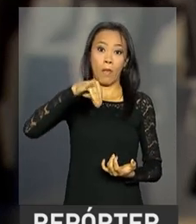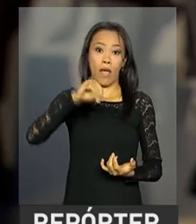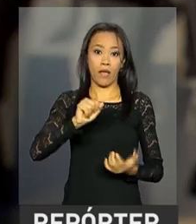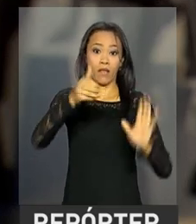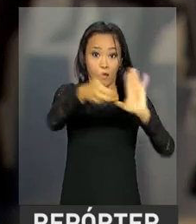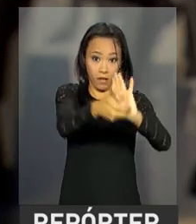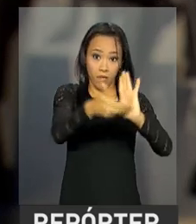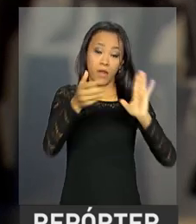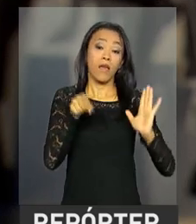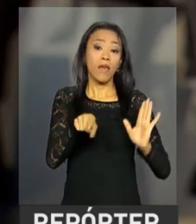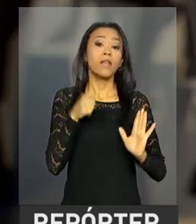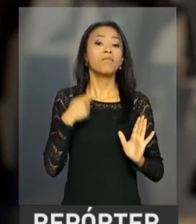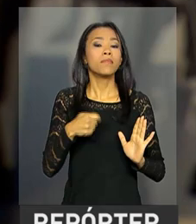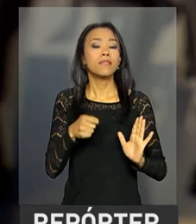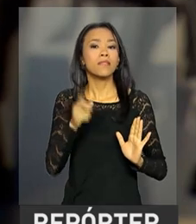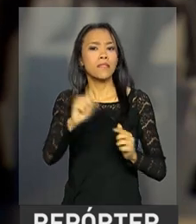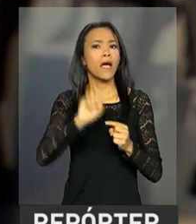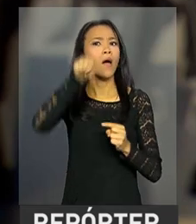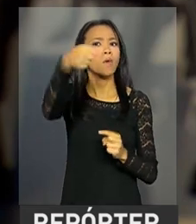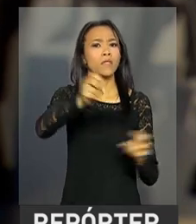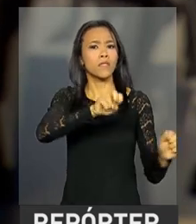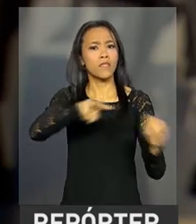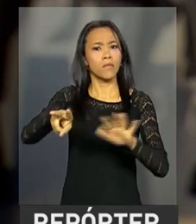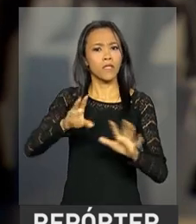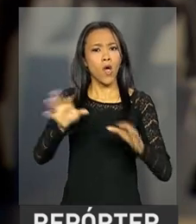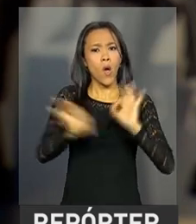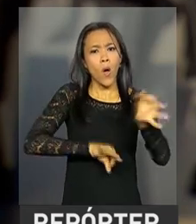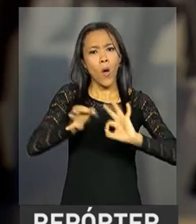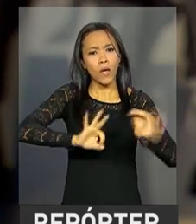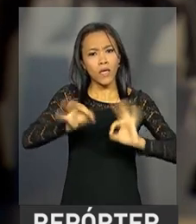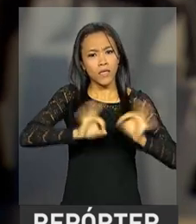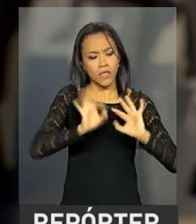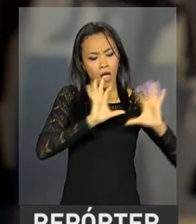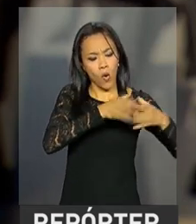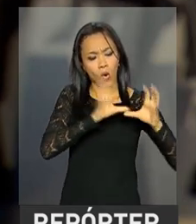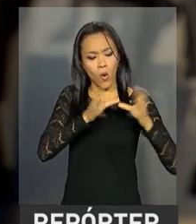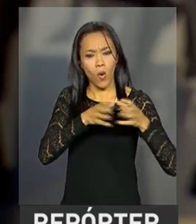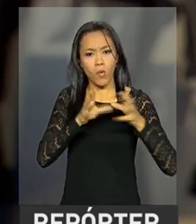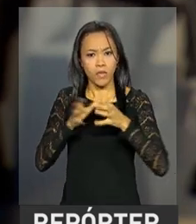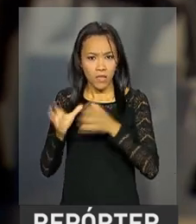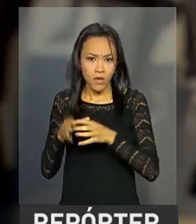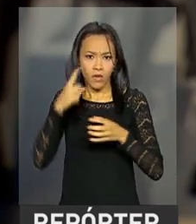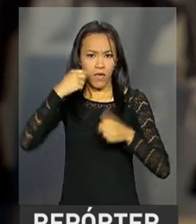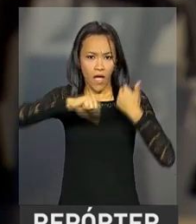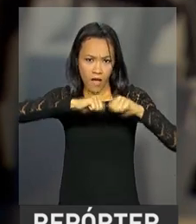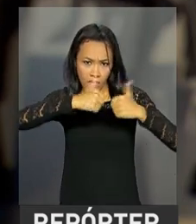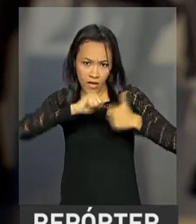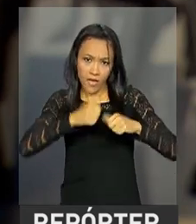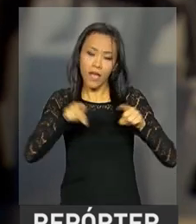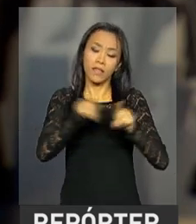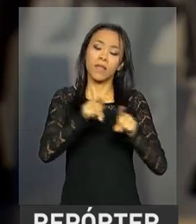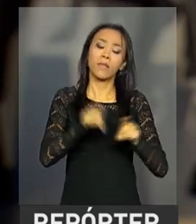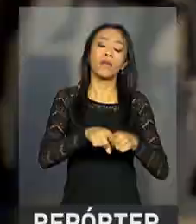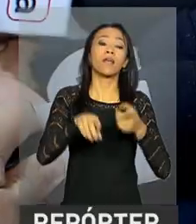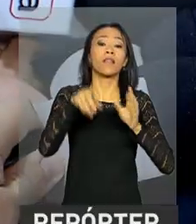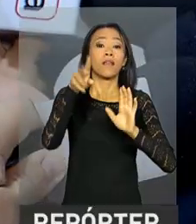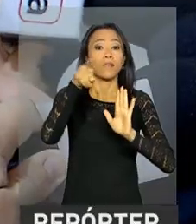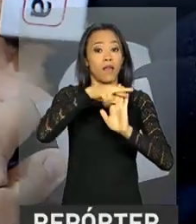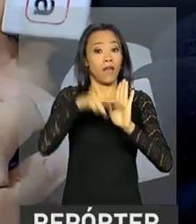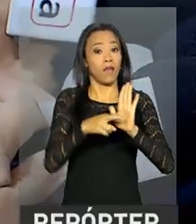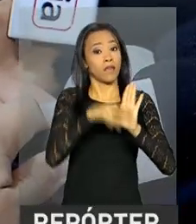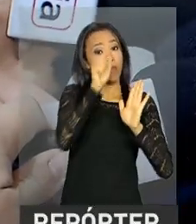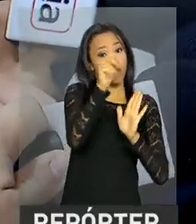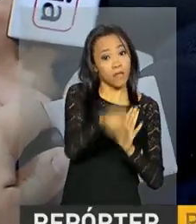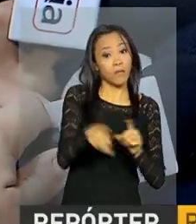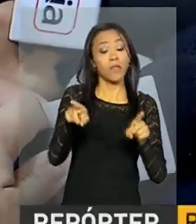disse que pretende instalar já na semana que vem as especiais que vão analisar as mudanças na Previdência e nas leis trabalhistas nós